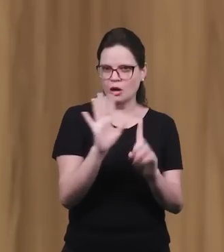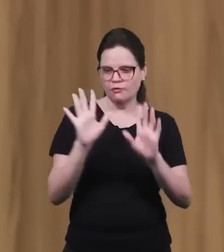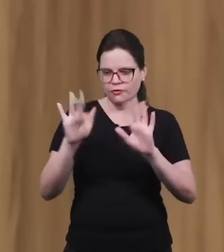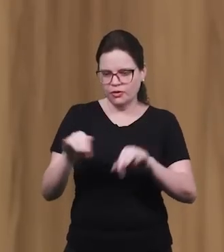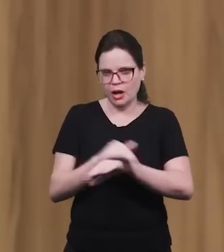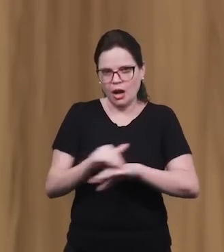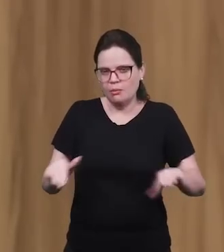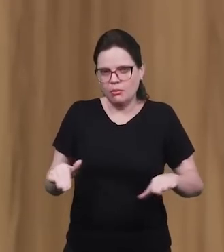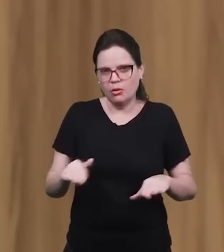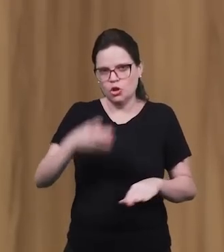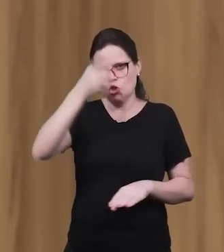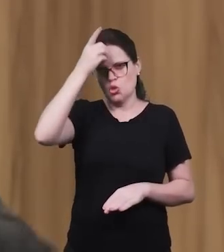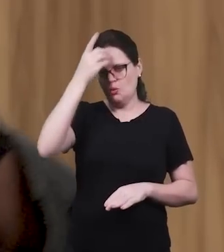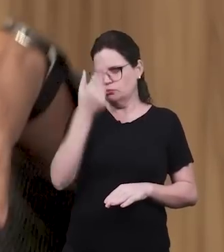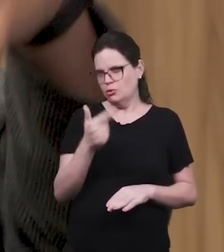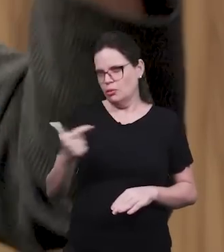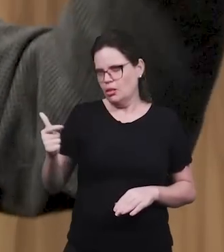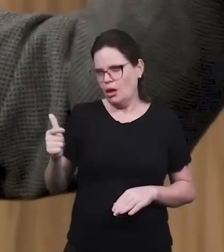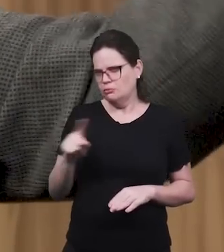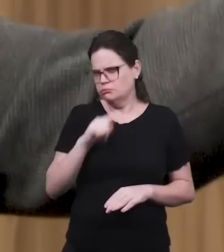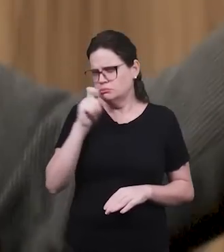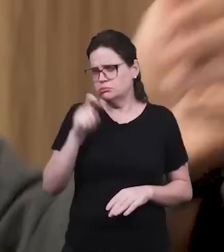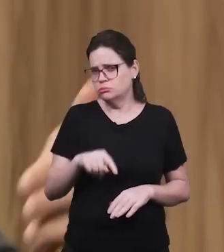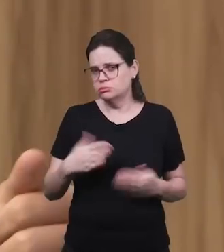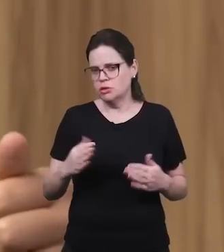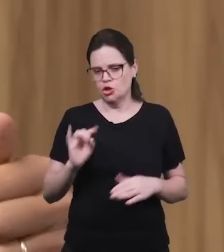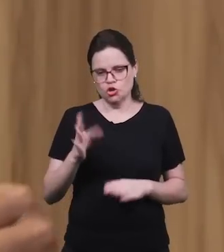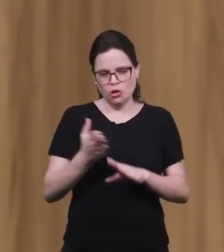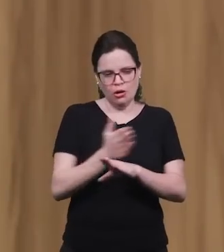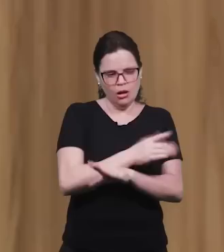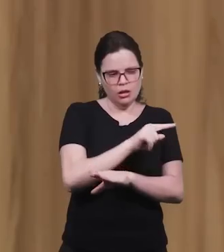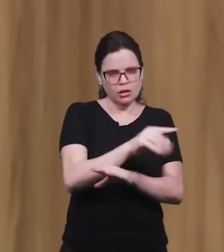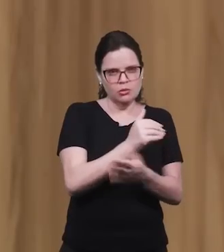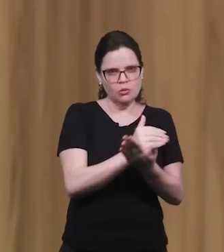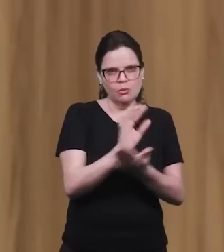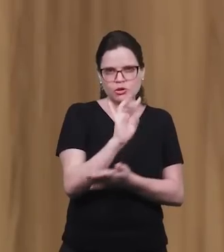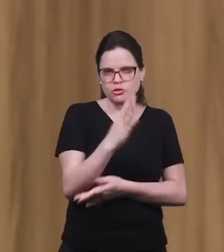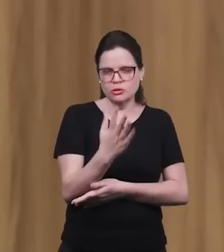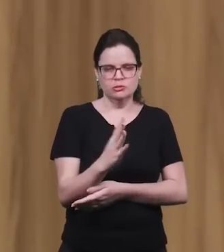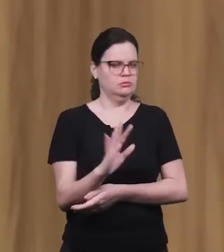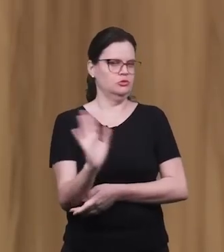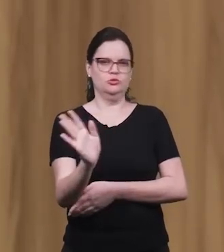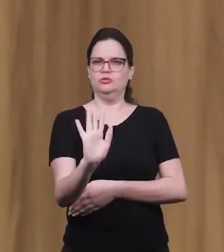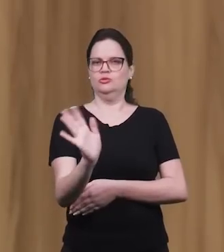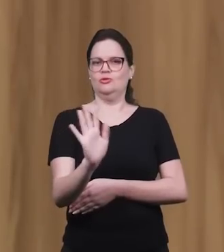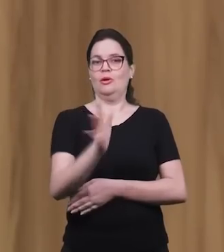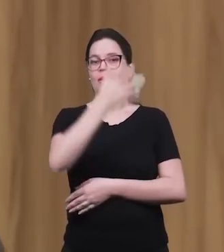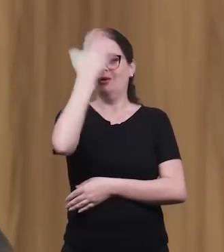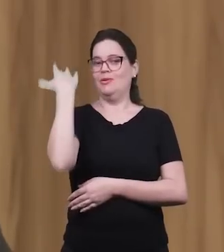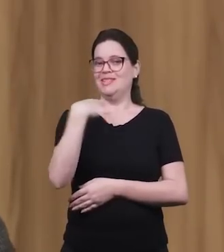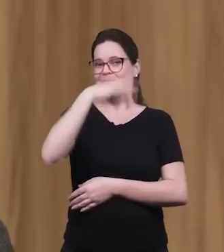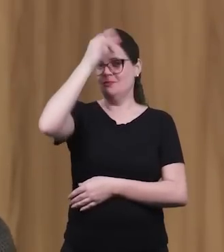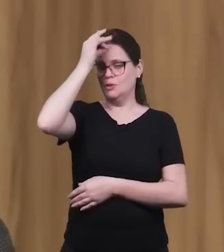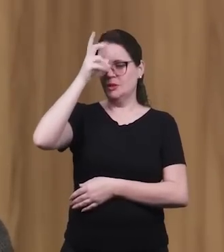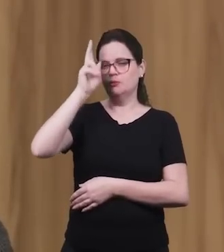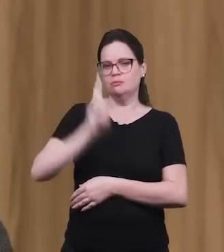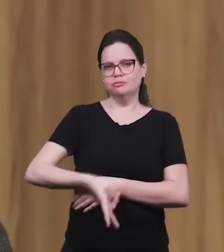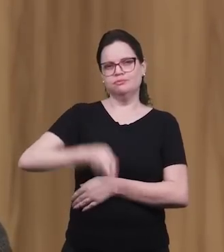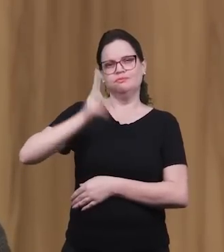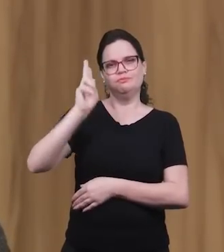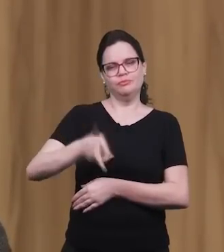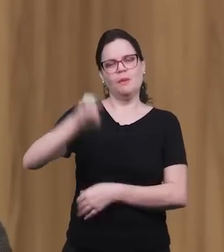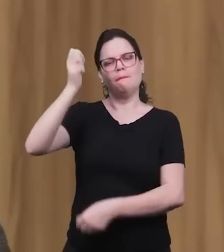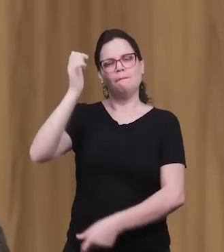as visões, as revelações? Foi só para o início da igreja? E nós temos a resposta: o Espírito Santo continua